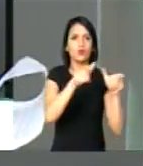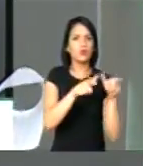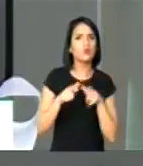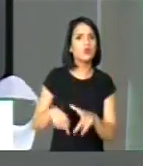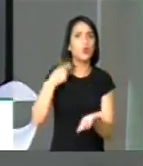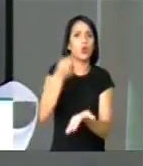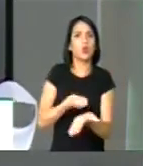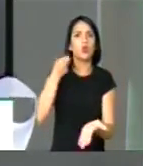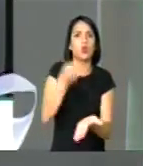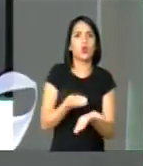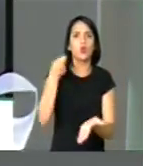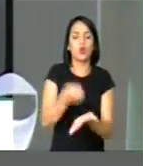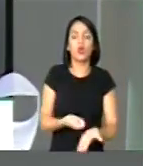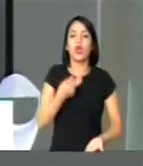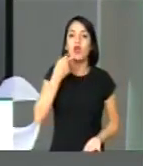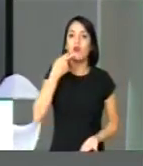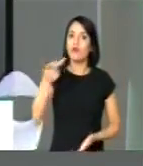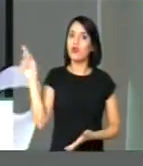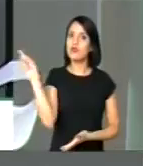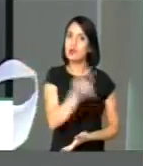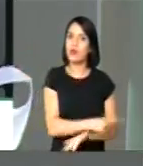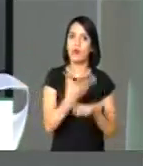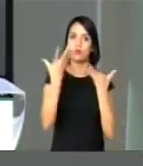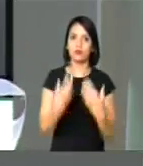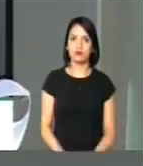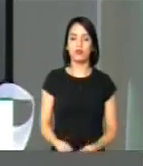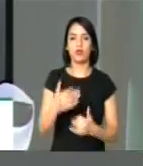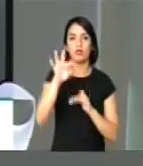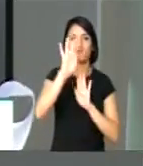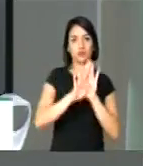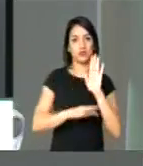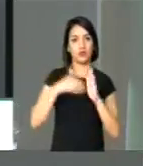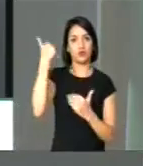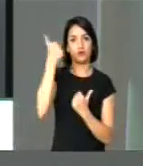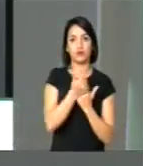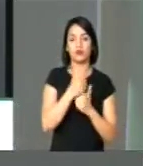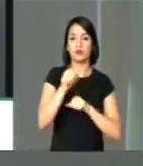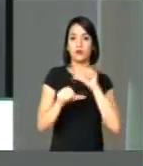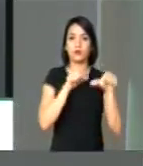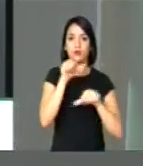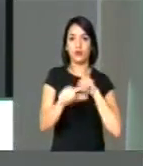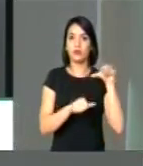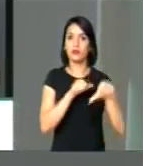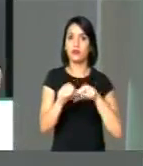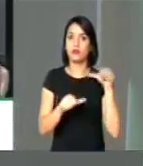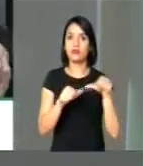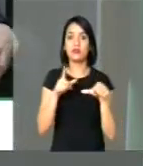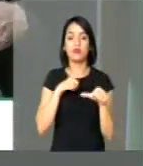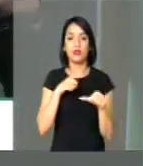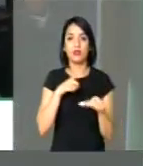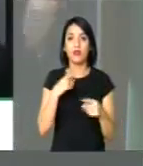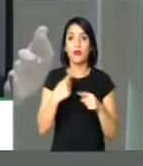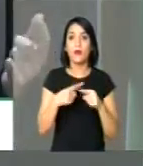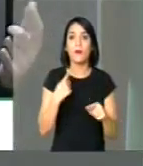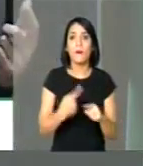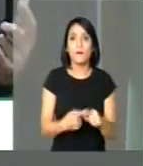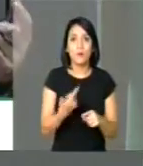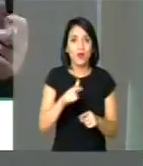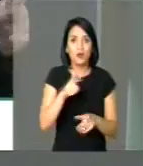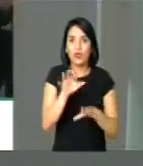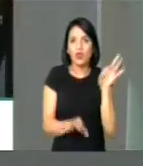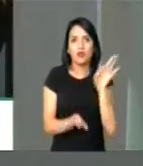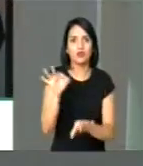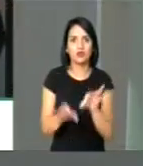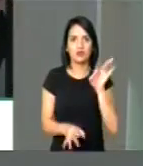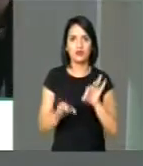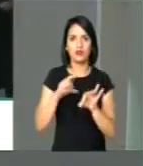esse substitutivo, dizendo não a essas mudanças que estão sendo feitas aqui, até porque há uma injustiça maior,